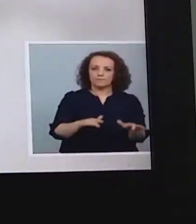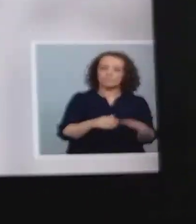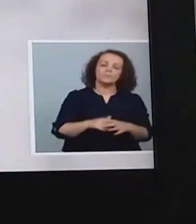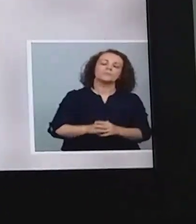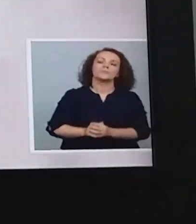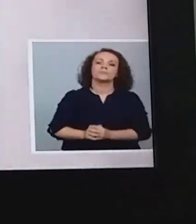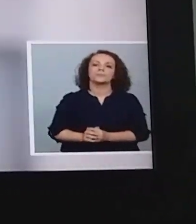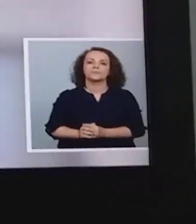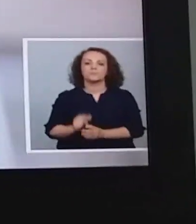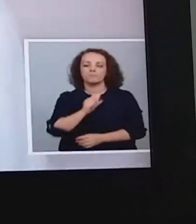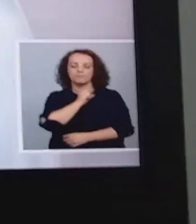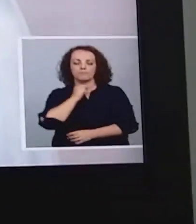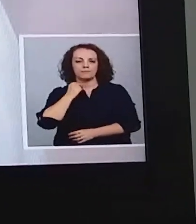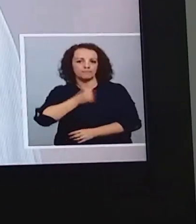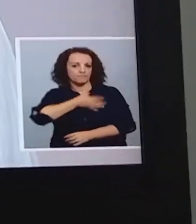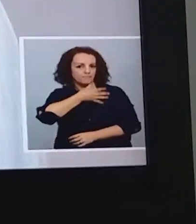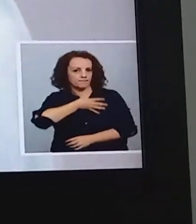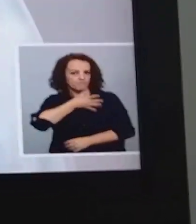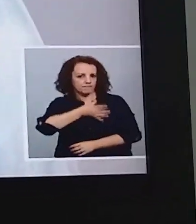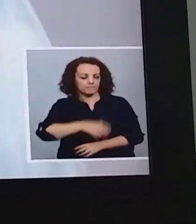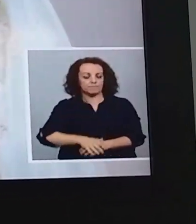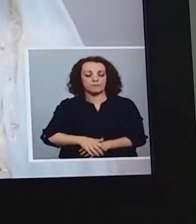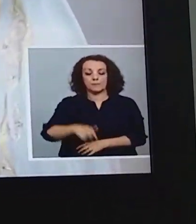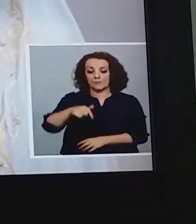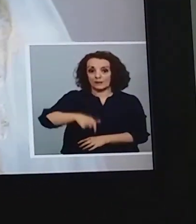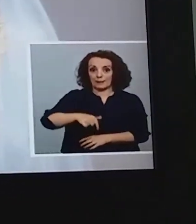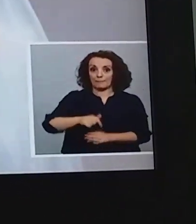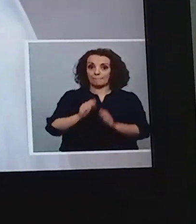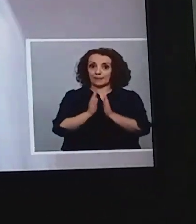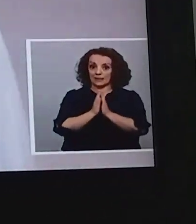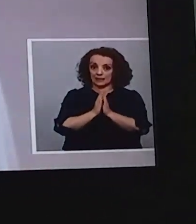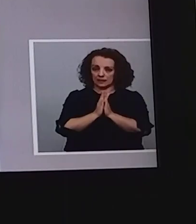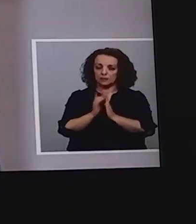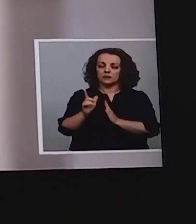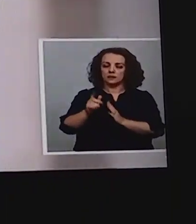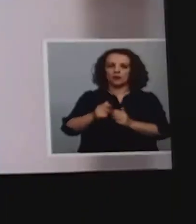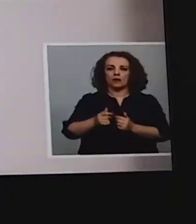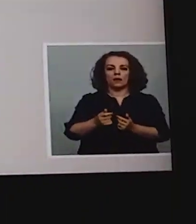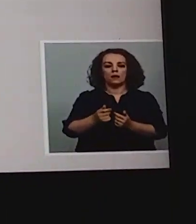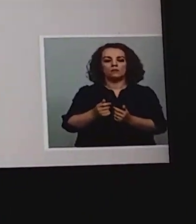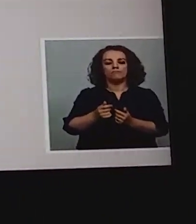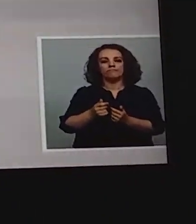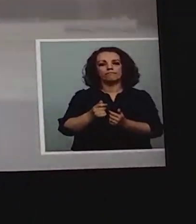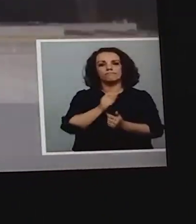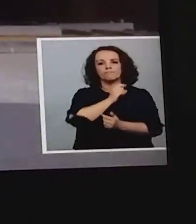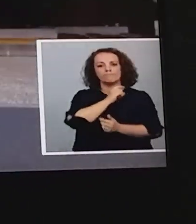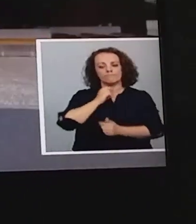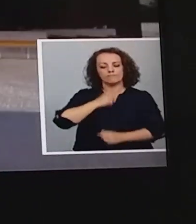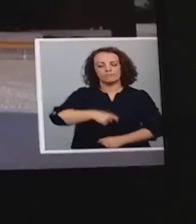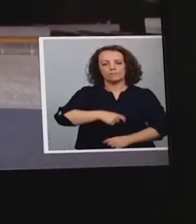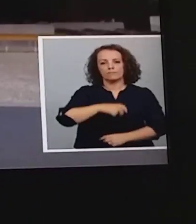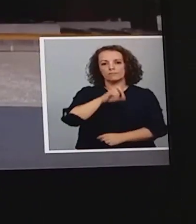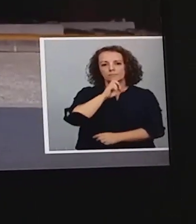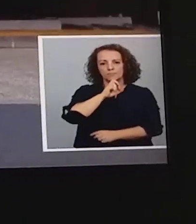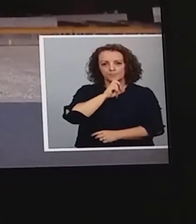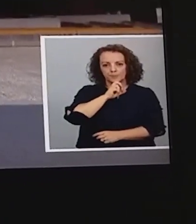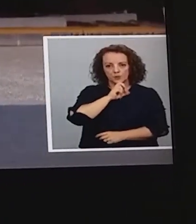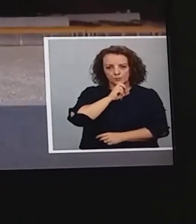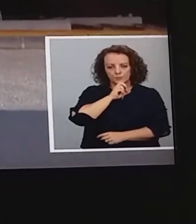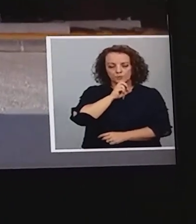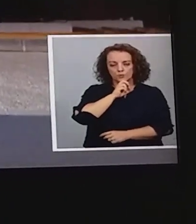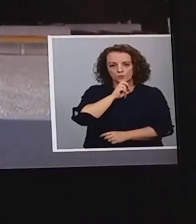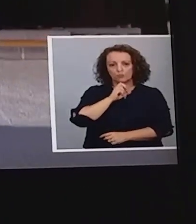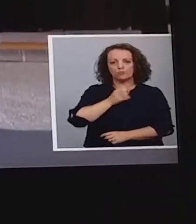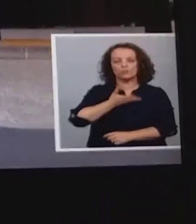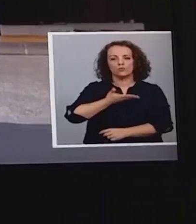Esta celebração será presidida pelo Sr. Cardeal Bispo da Eria Fátima, Dom